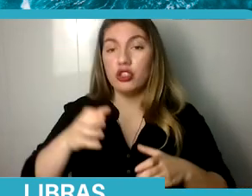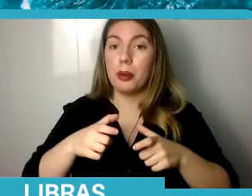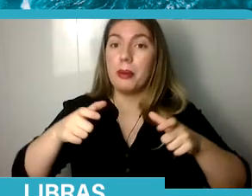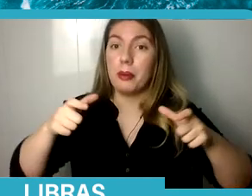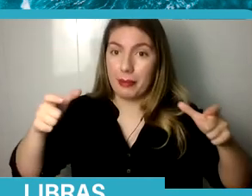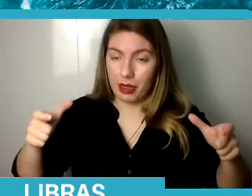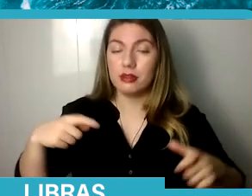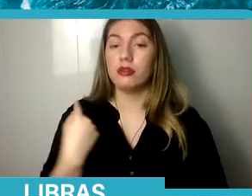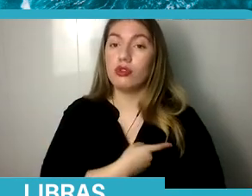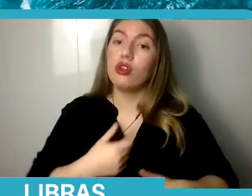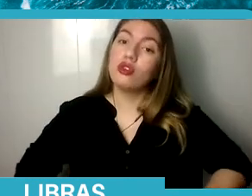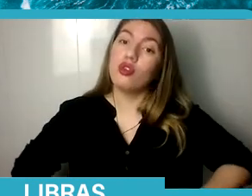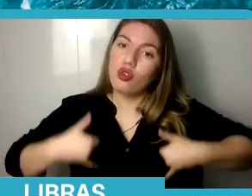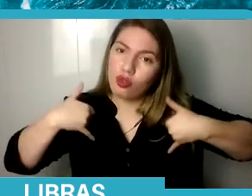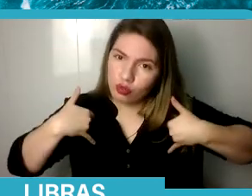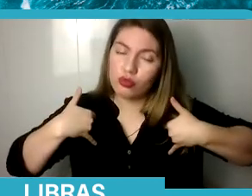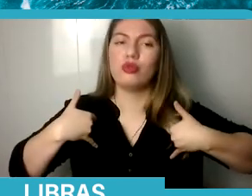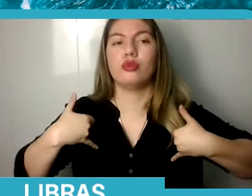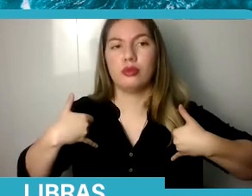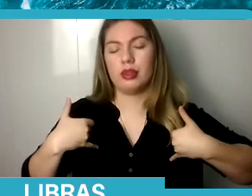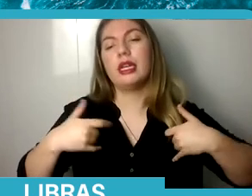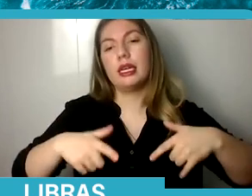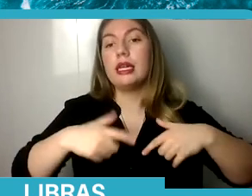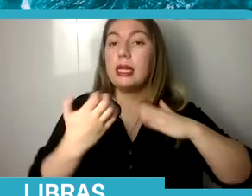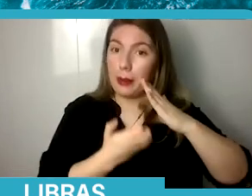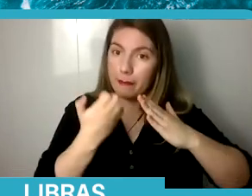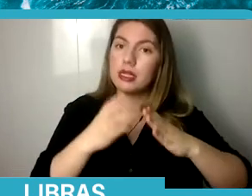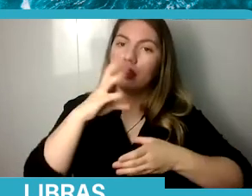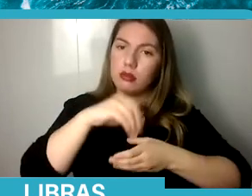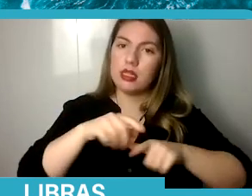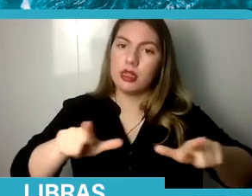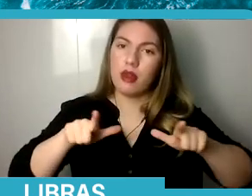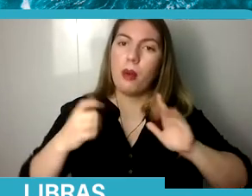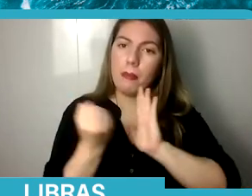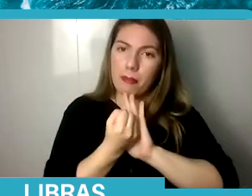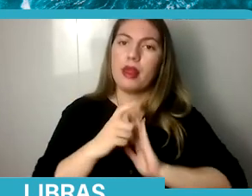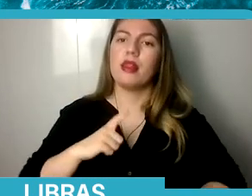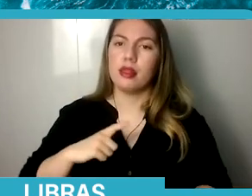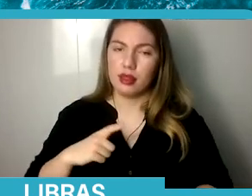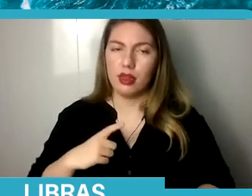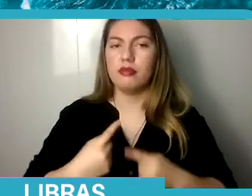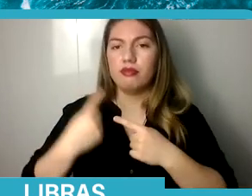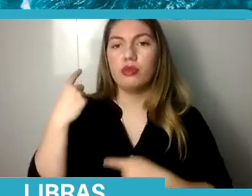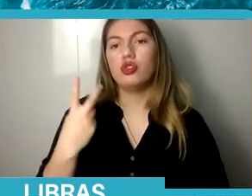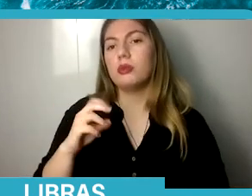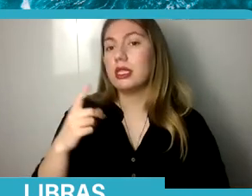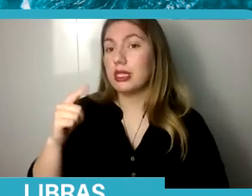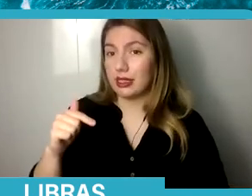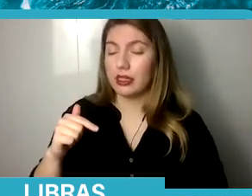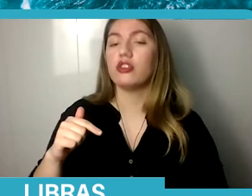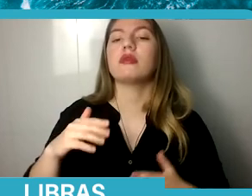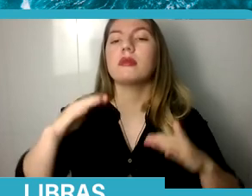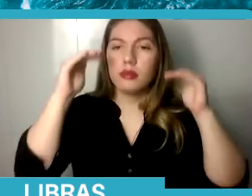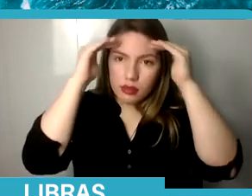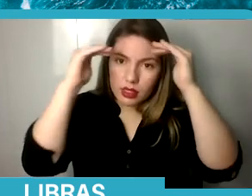muito orgulho de ser uma empresa B certificada desde 2017 ecologicamente responsável e cresce